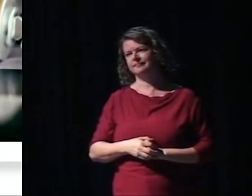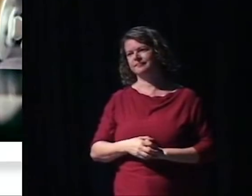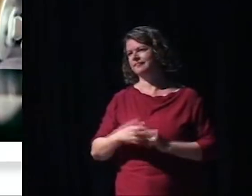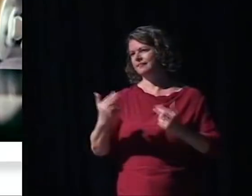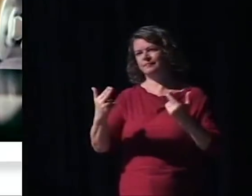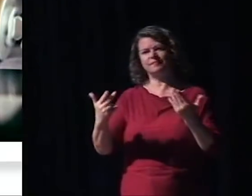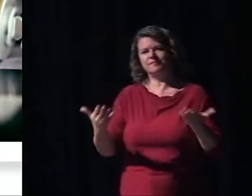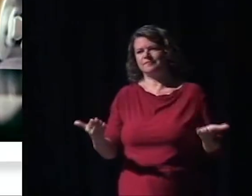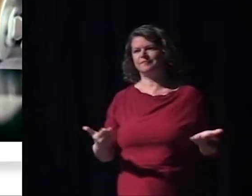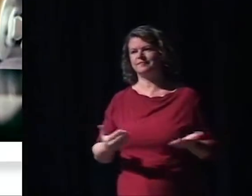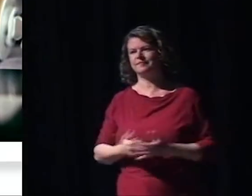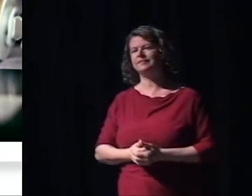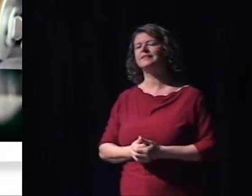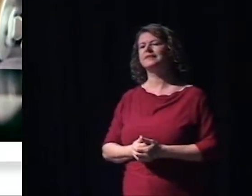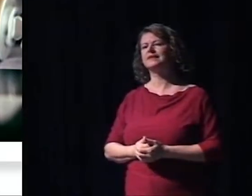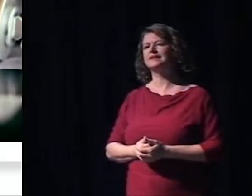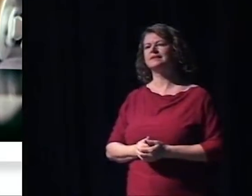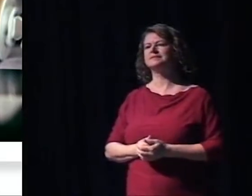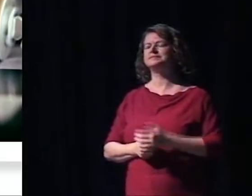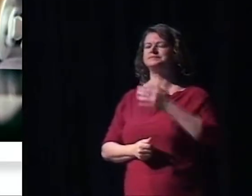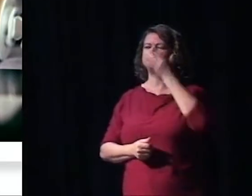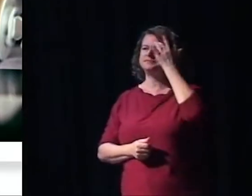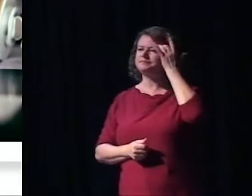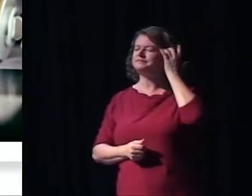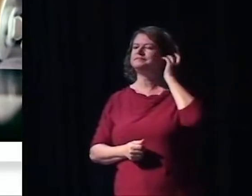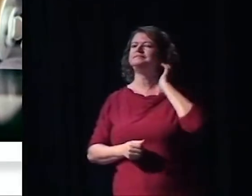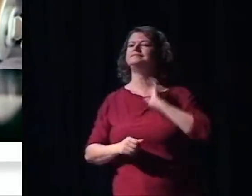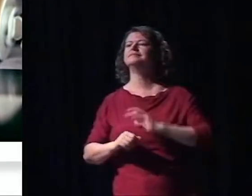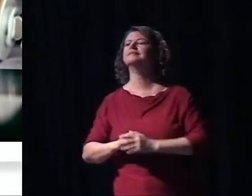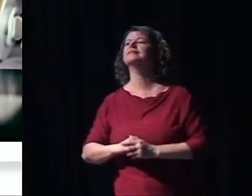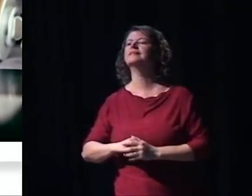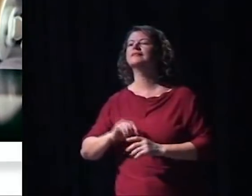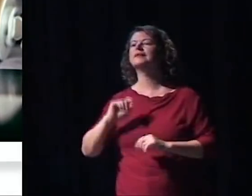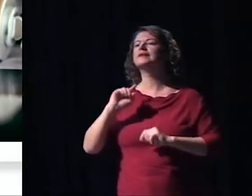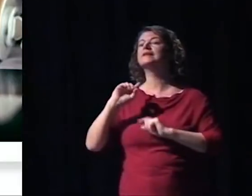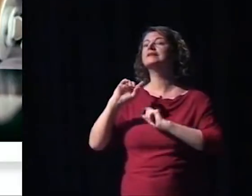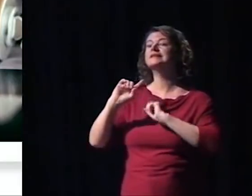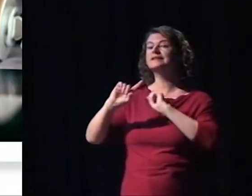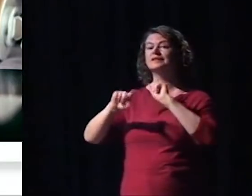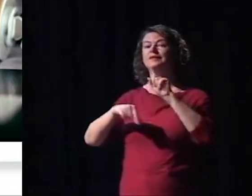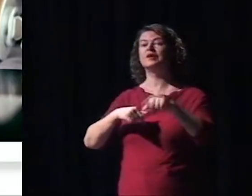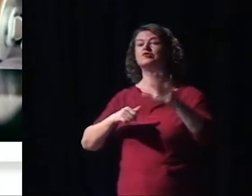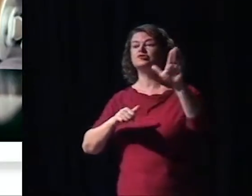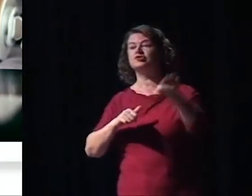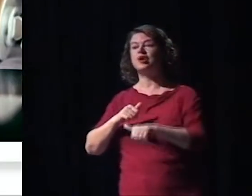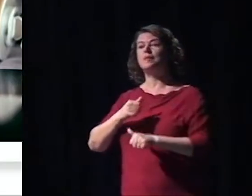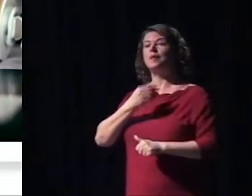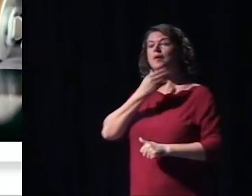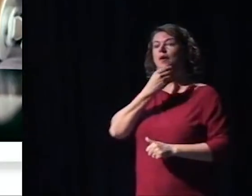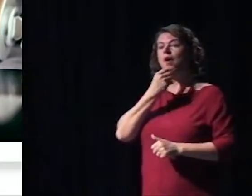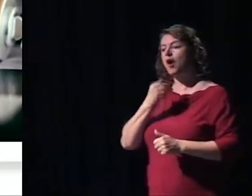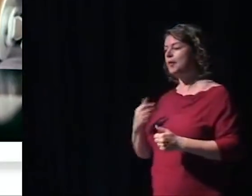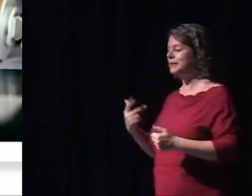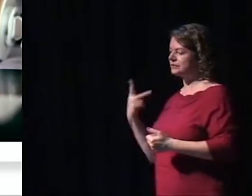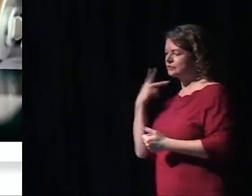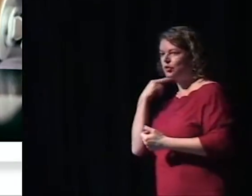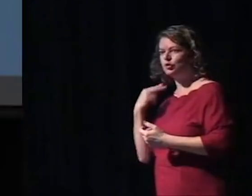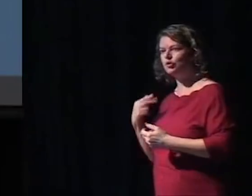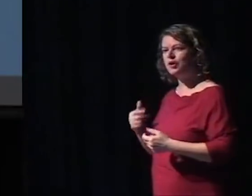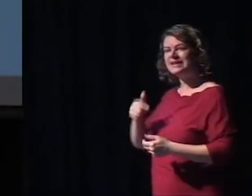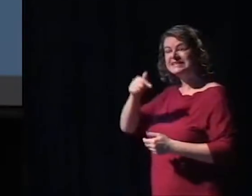Ela chamou o homem para cortar as sete tranças do cabelo dele, assim começou a subjugá-lo, e a sua força o deixou.